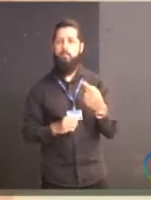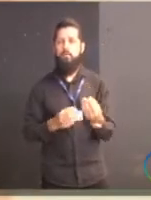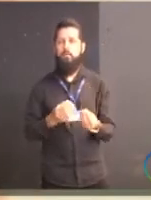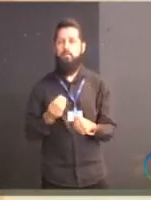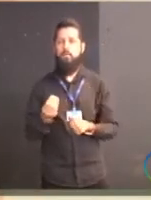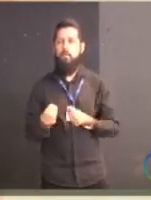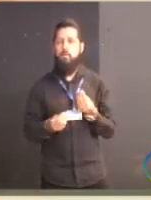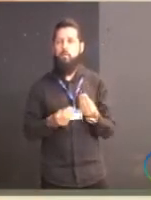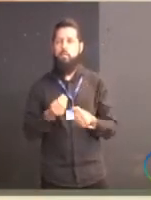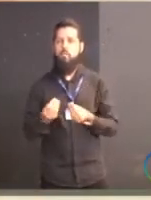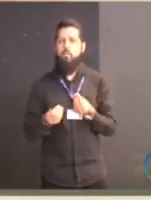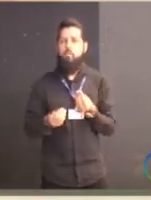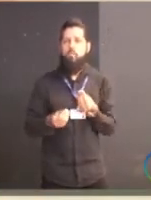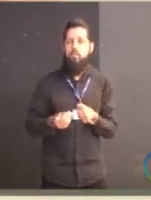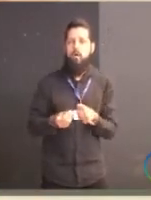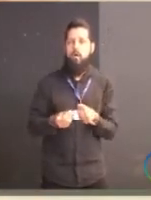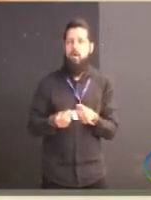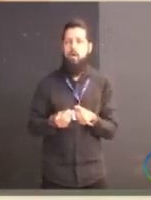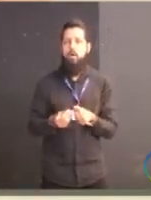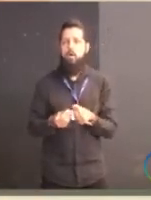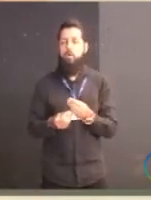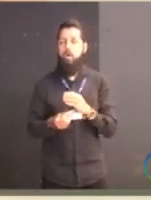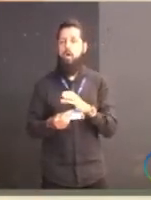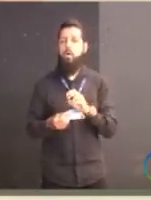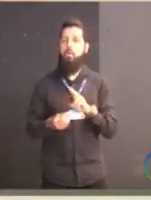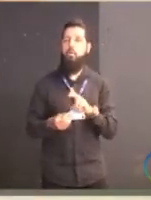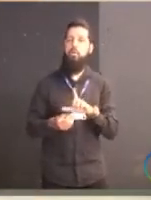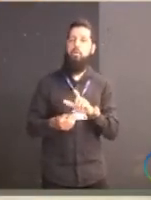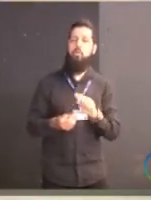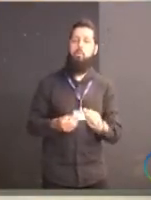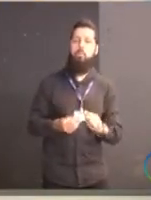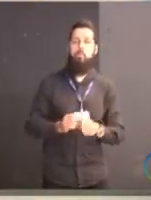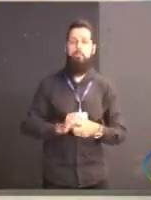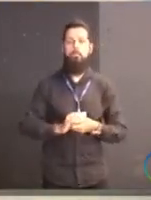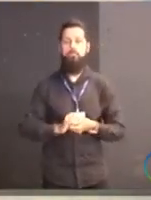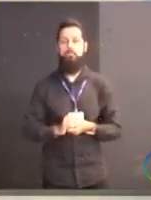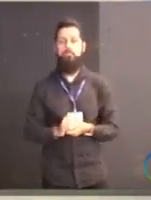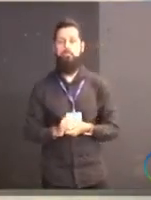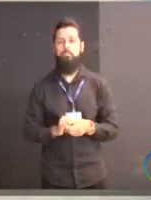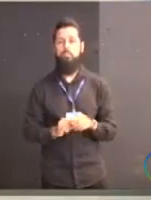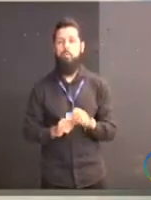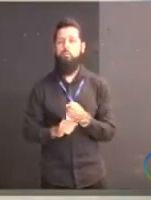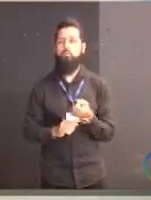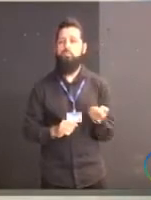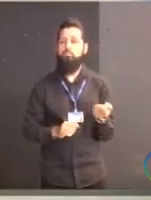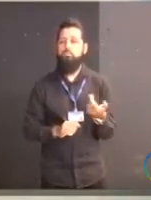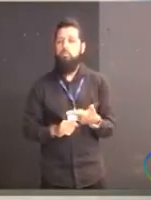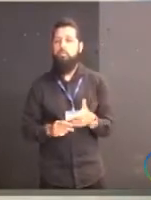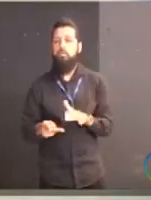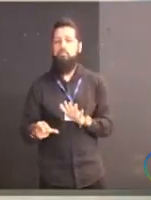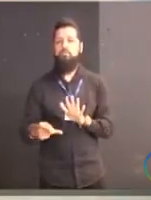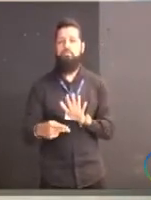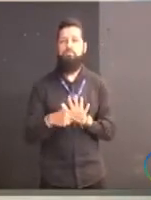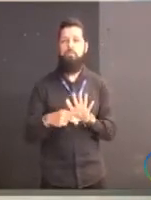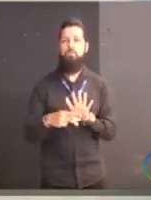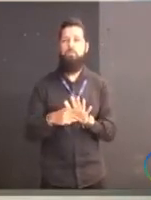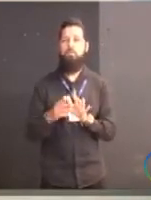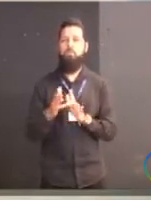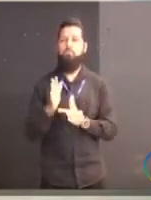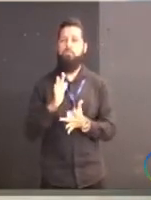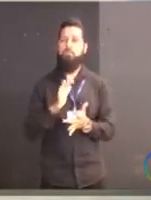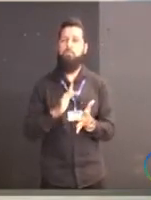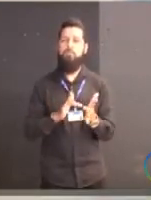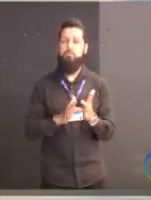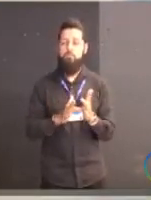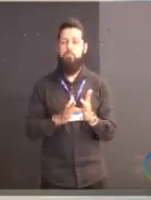Buda? Do que posso pessoalmente depreender dos ensinamentos dos Espíritos